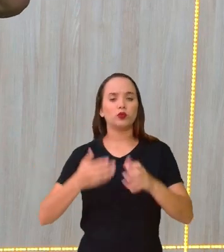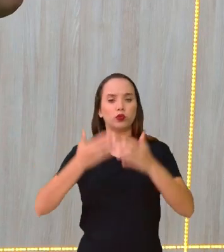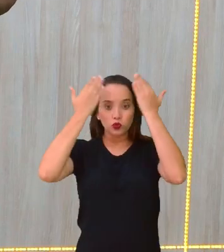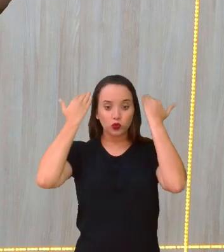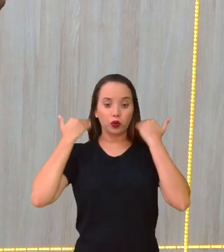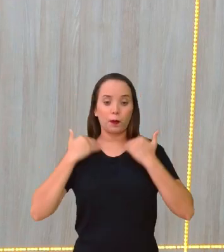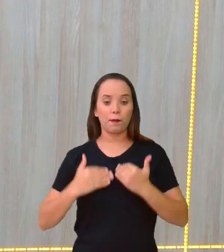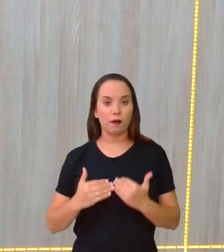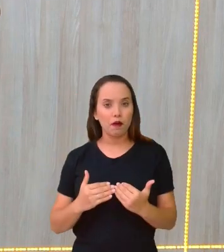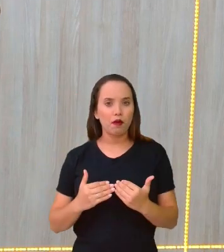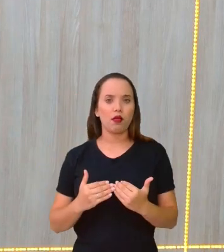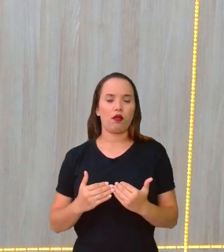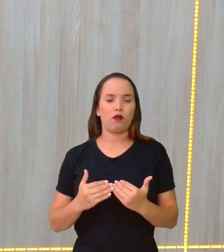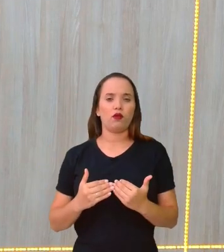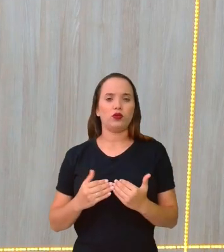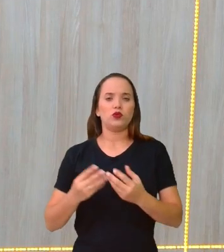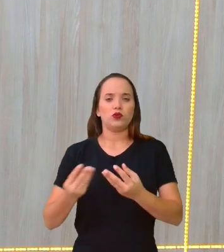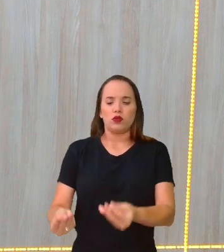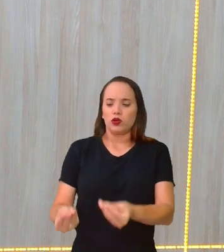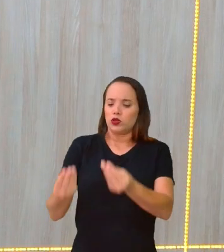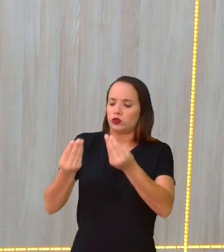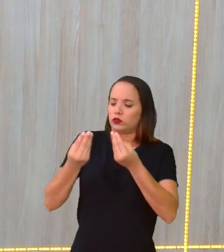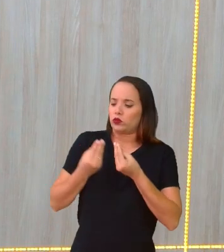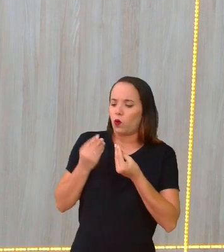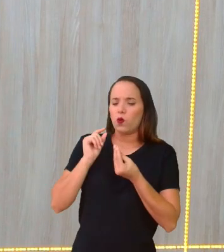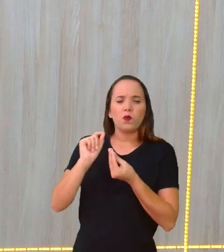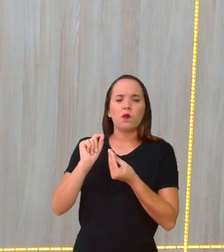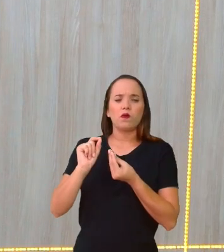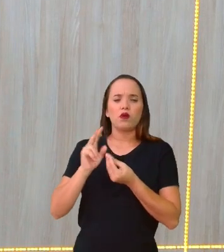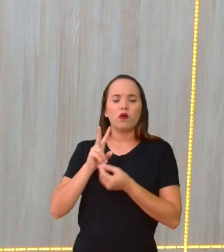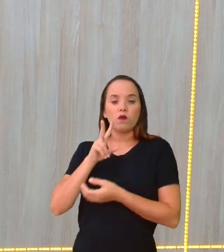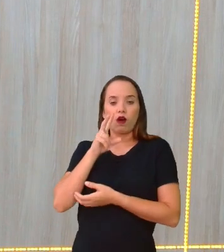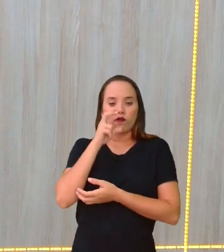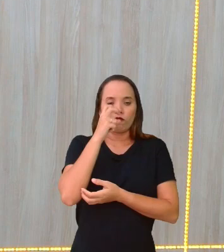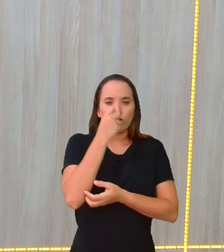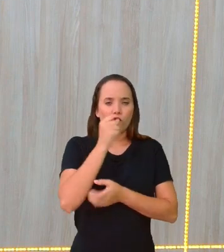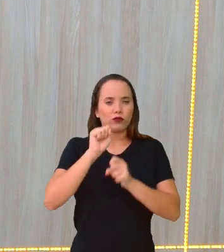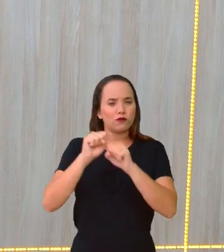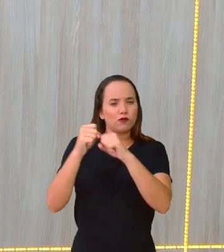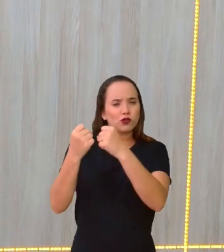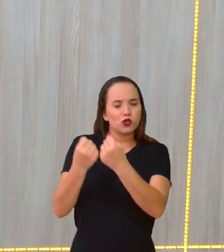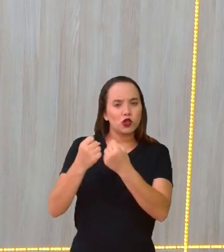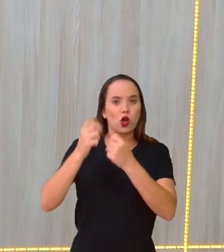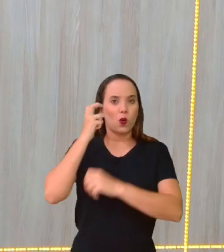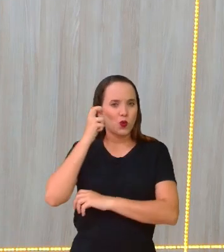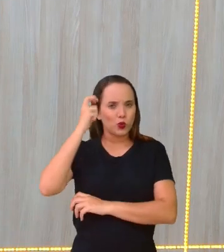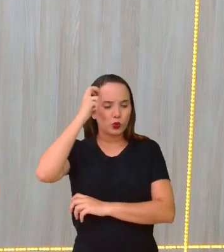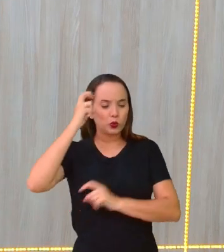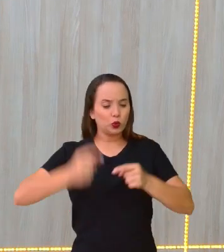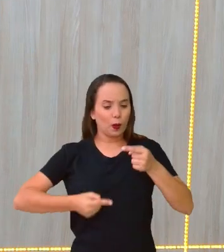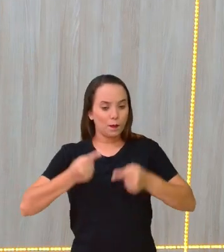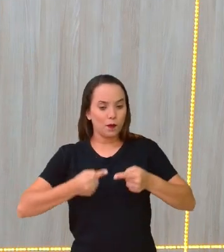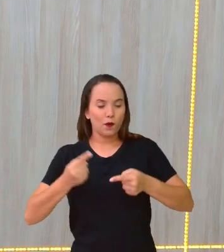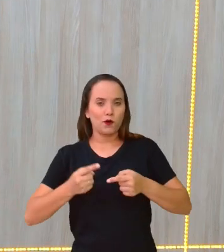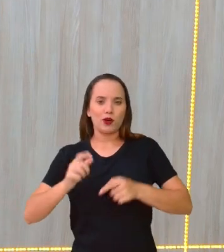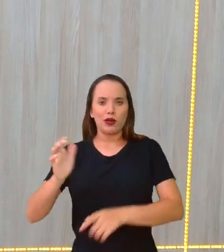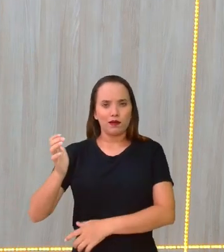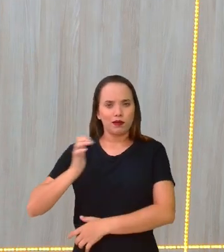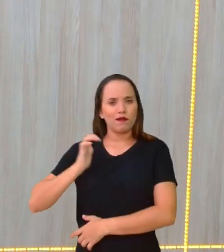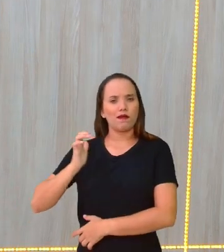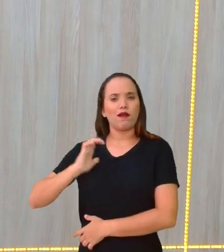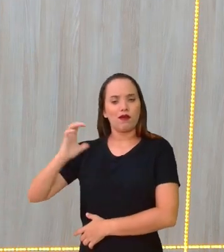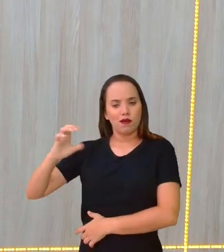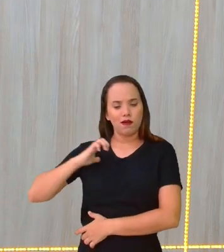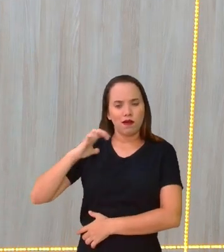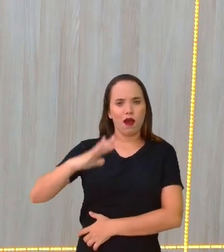geral, trazem uma força social, cultural, política, étnica muito maior do que